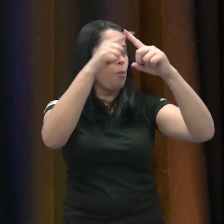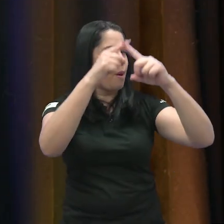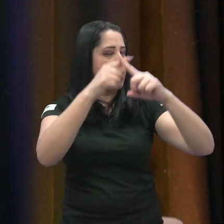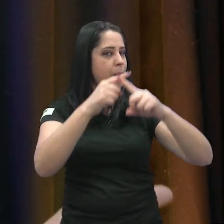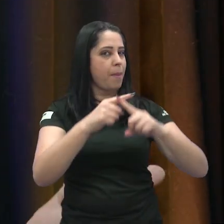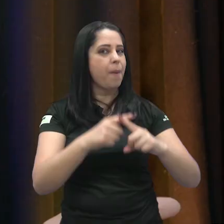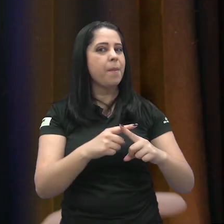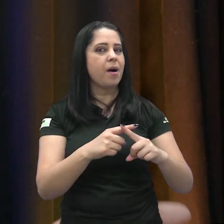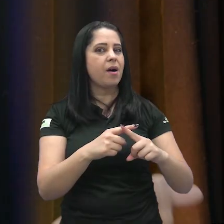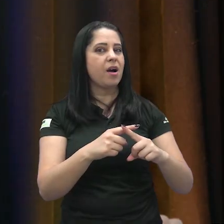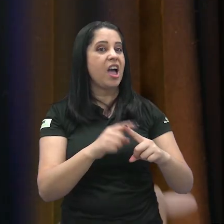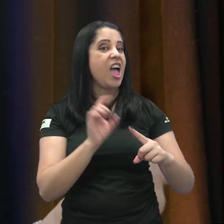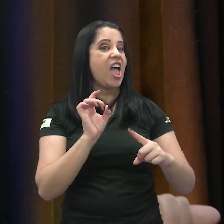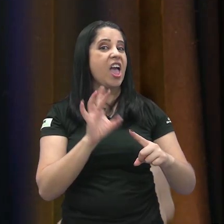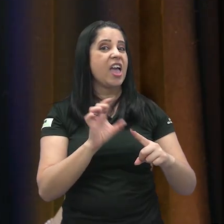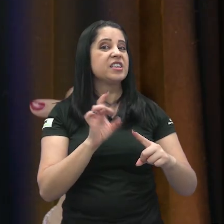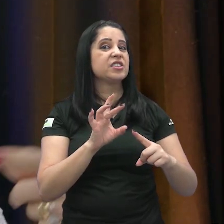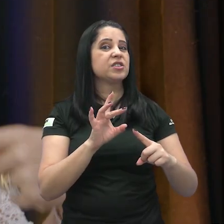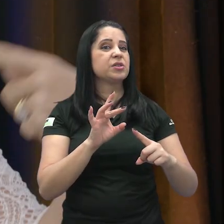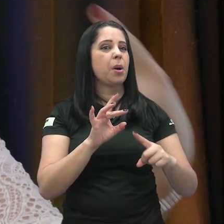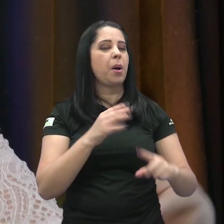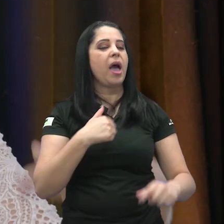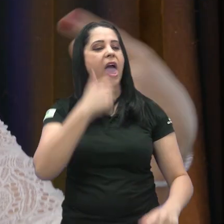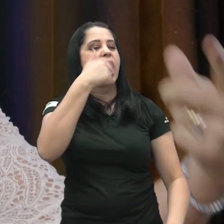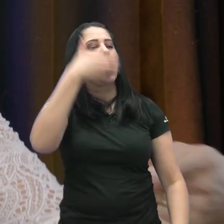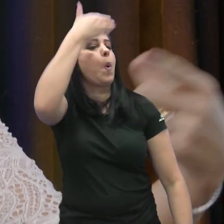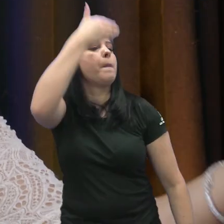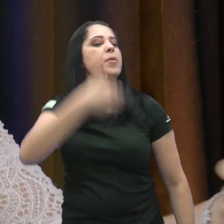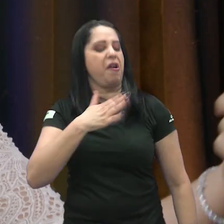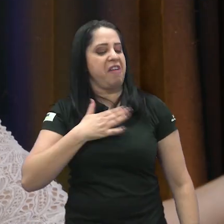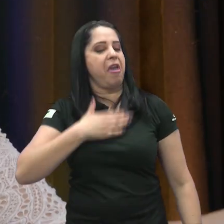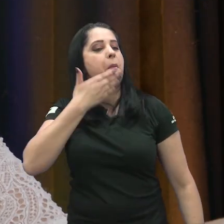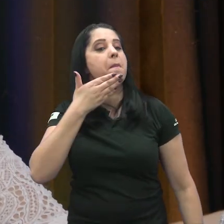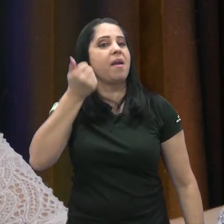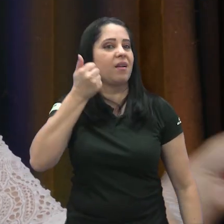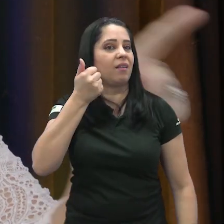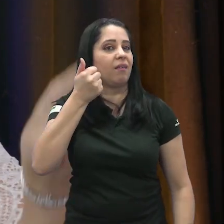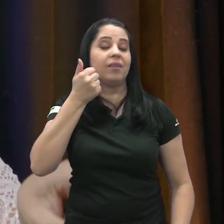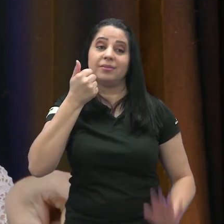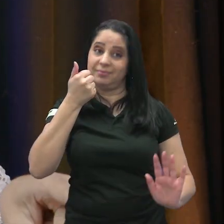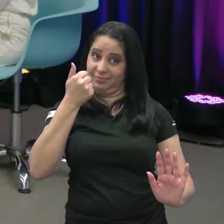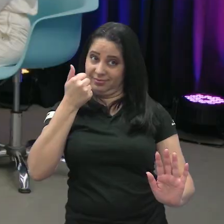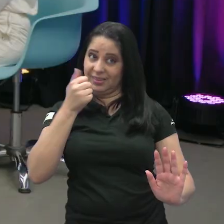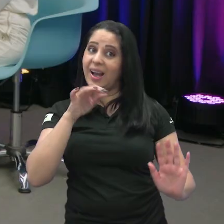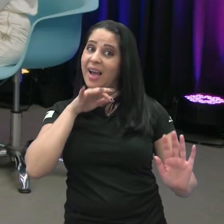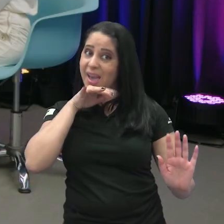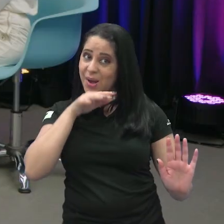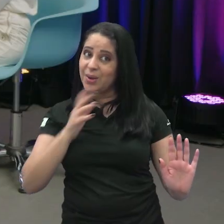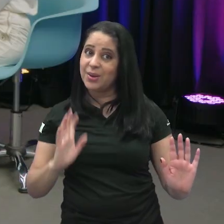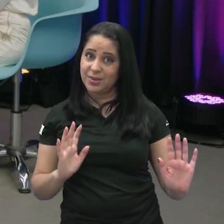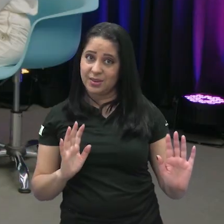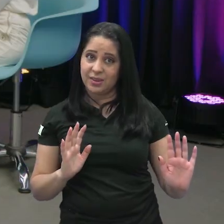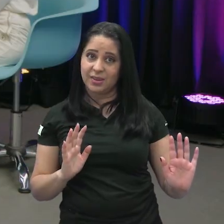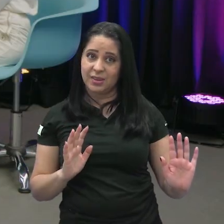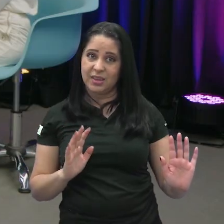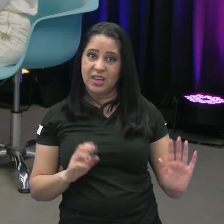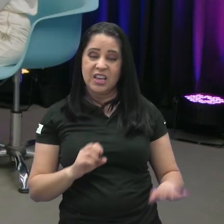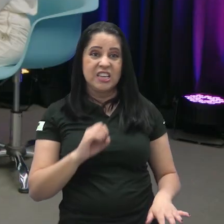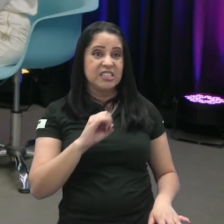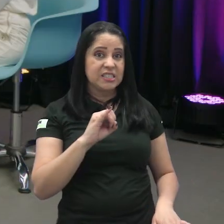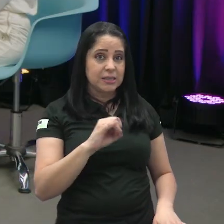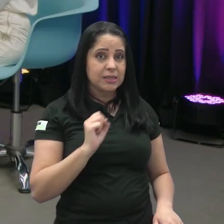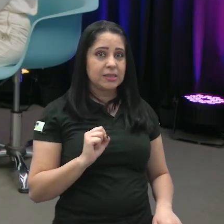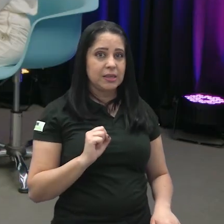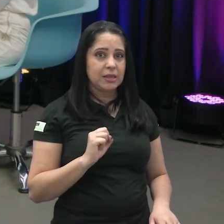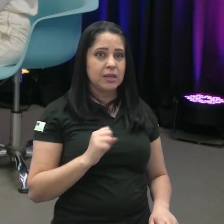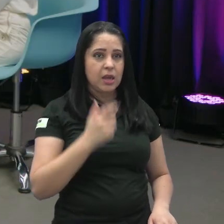essa competitividade vem para eu provar alguma coisa para outra pessoa. Esse lugar eu acho ruim. E é exatamente o que você disse, é quando